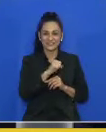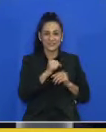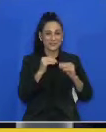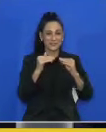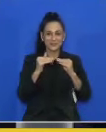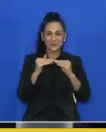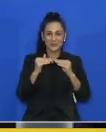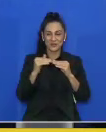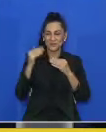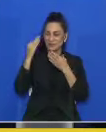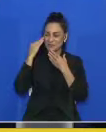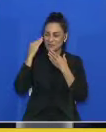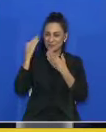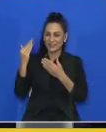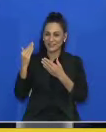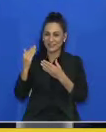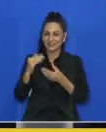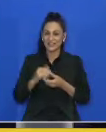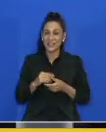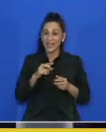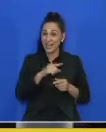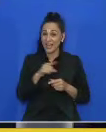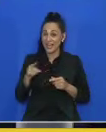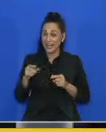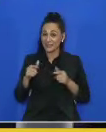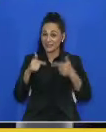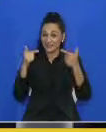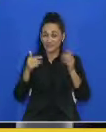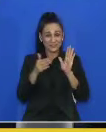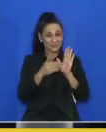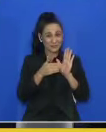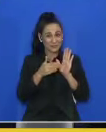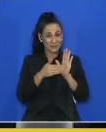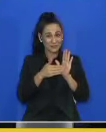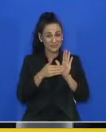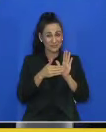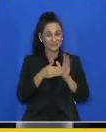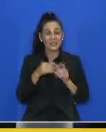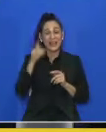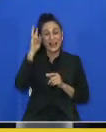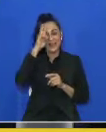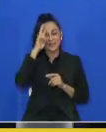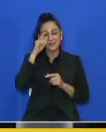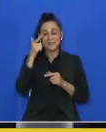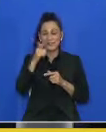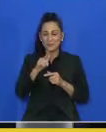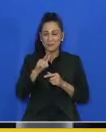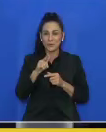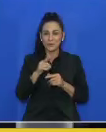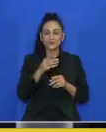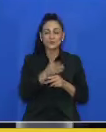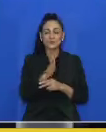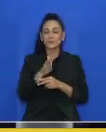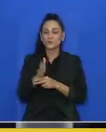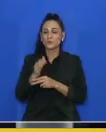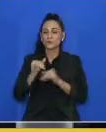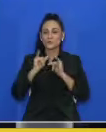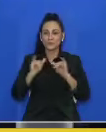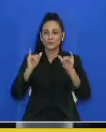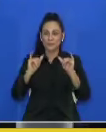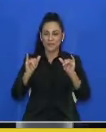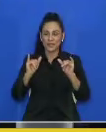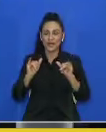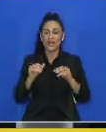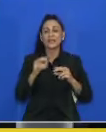Sim, confirmo. Obrigado. A sorte estava na sua aposta? Lembre-se, logo após a apuração, todos os resultados